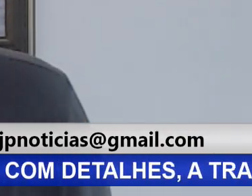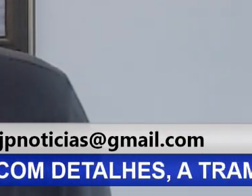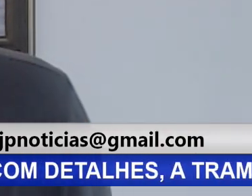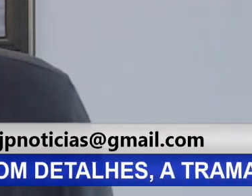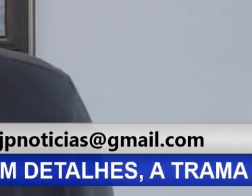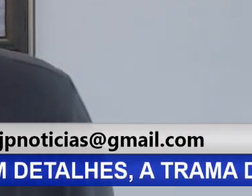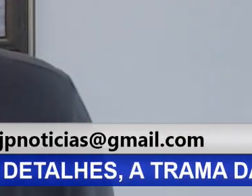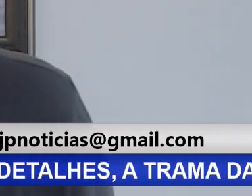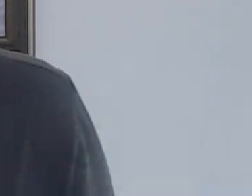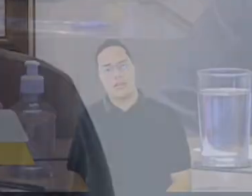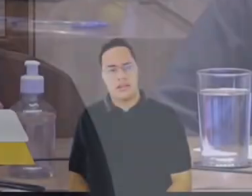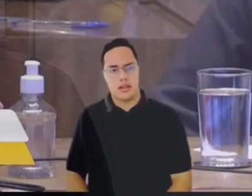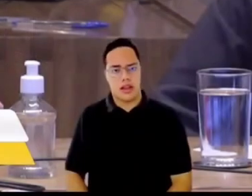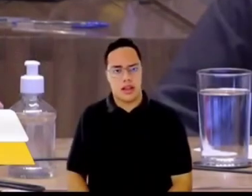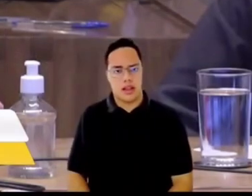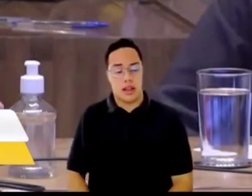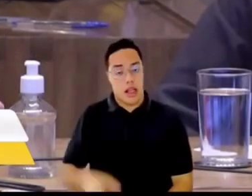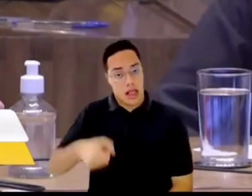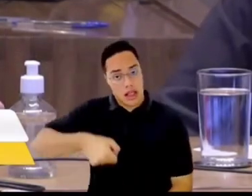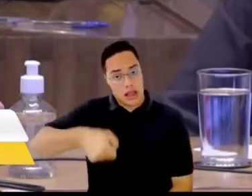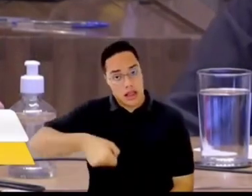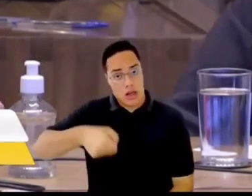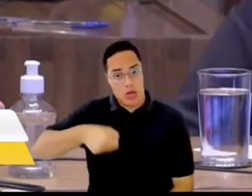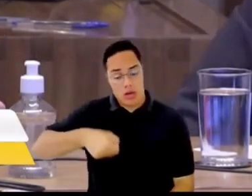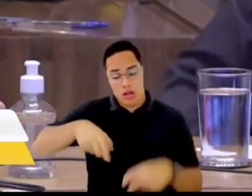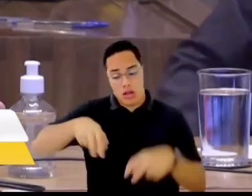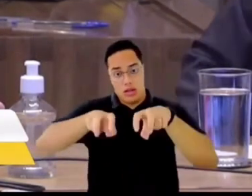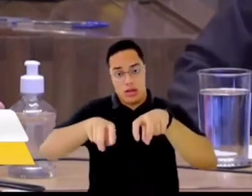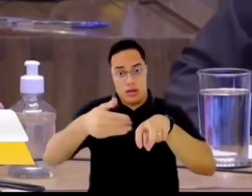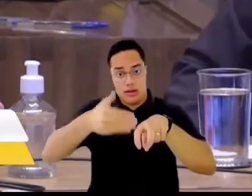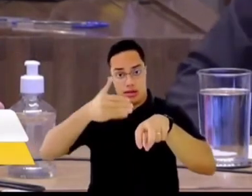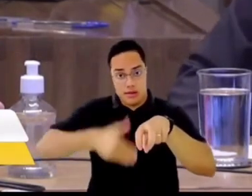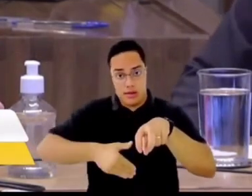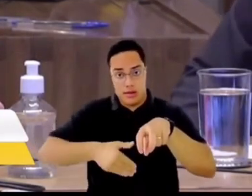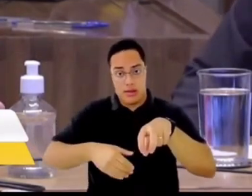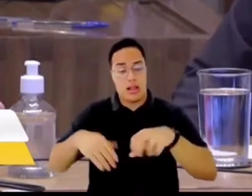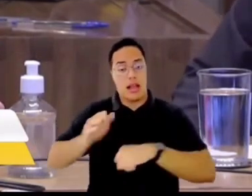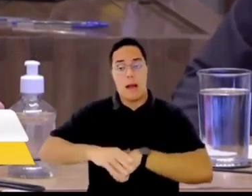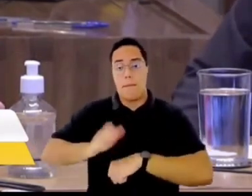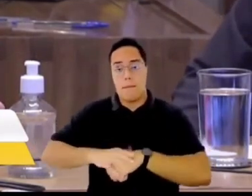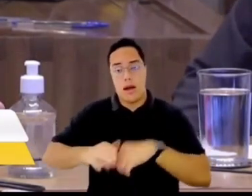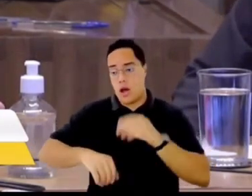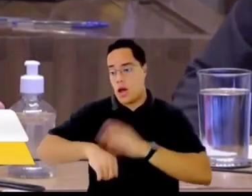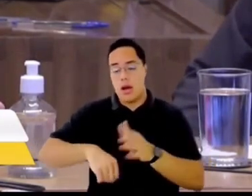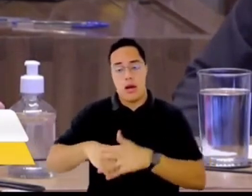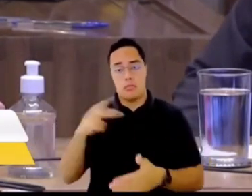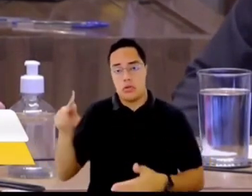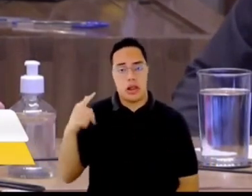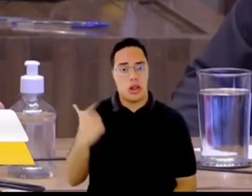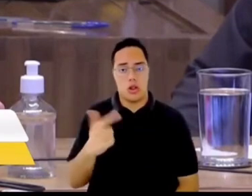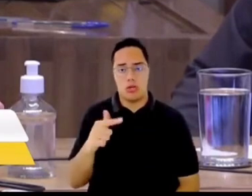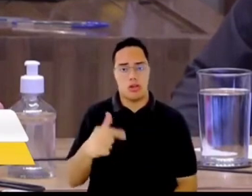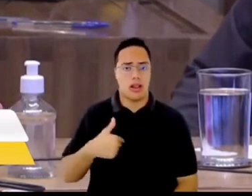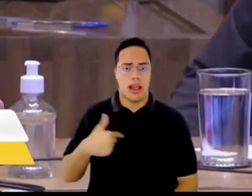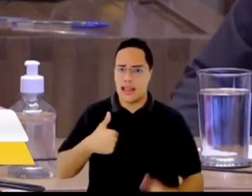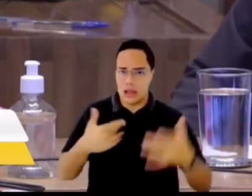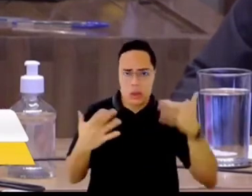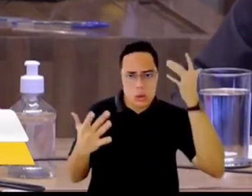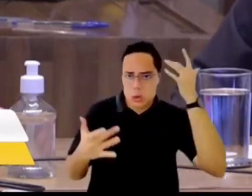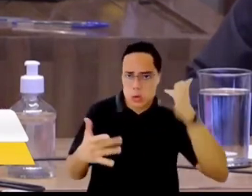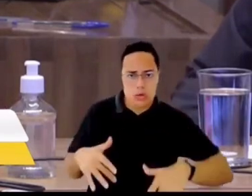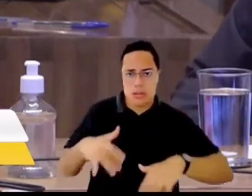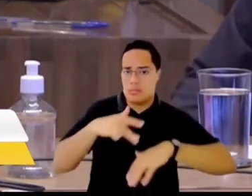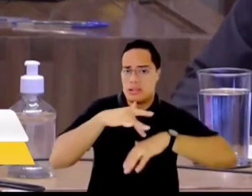raciocínio. Banco traseiro. Ele não tinha nada nas mãos até esse momento. Eu não sabia de nada até aí. É. E